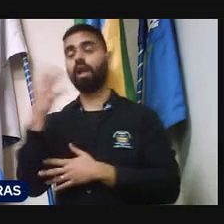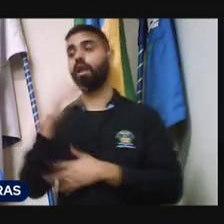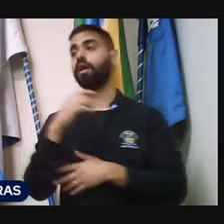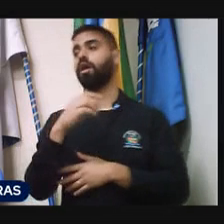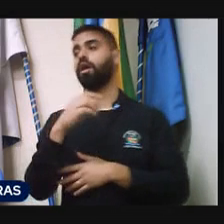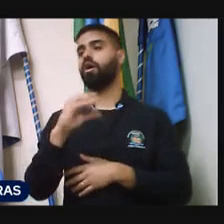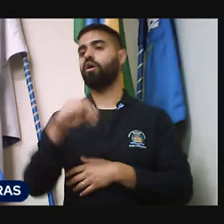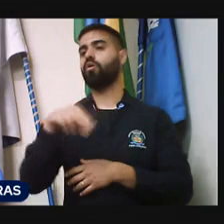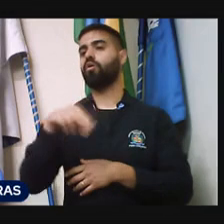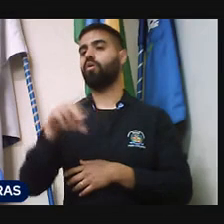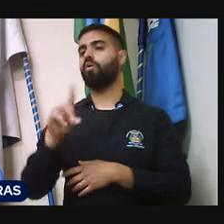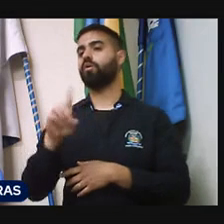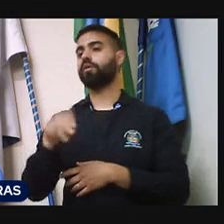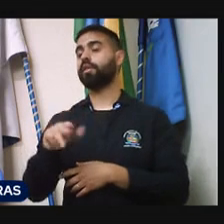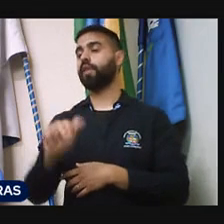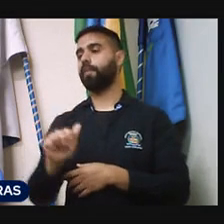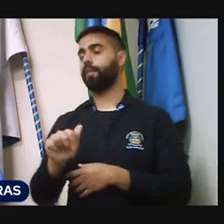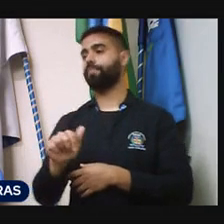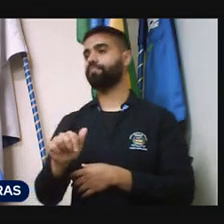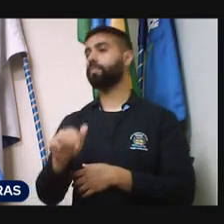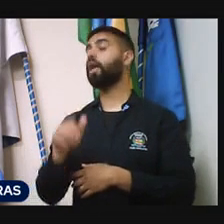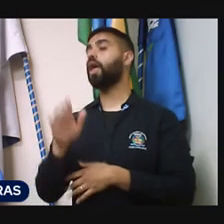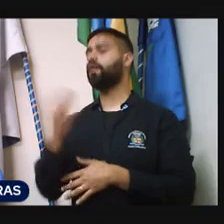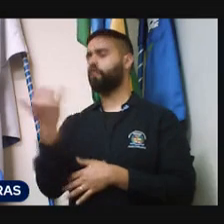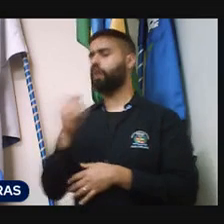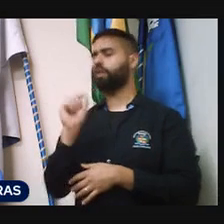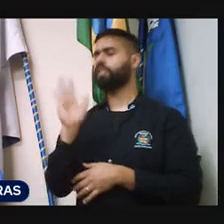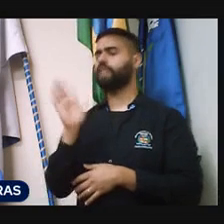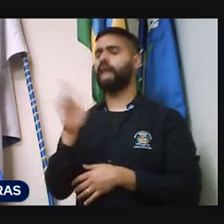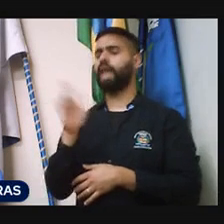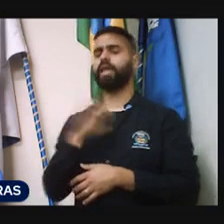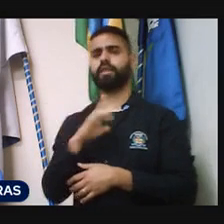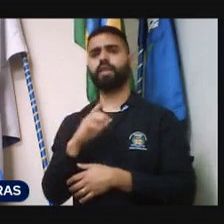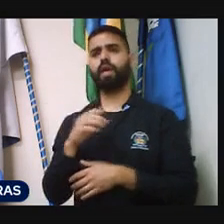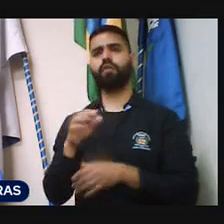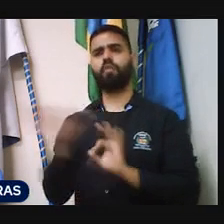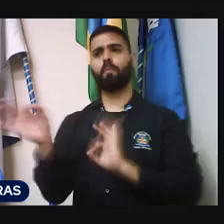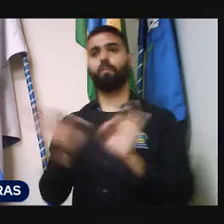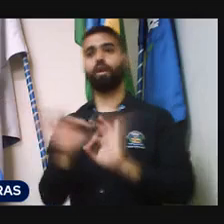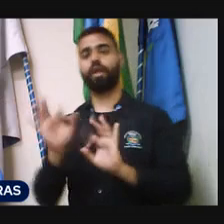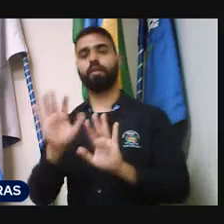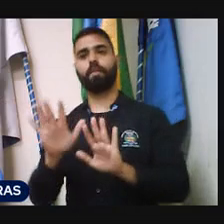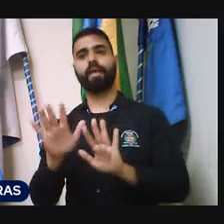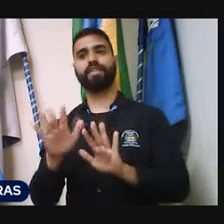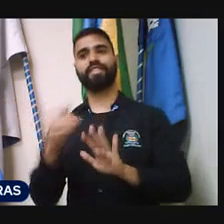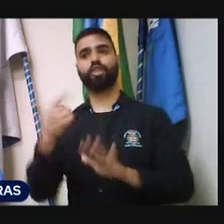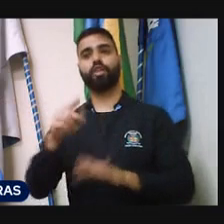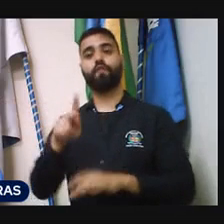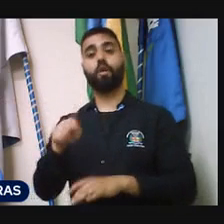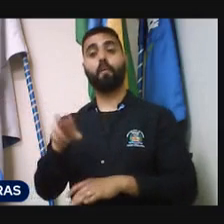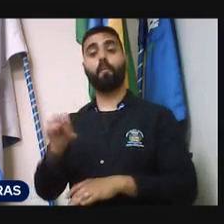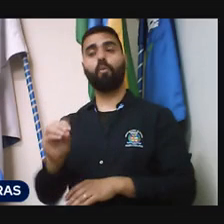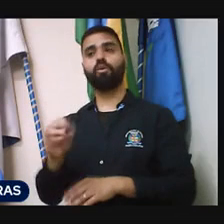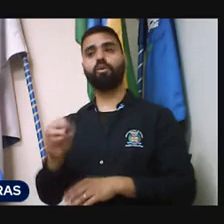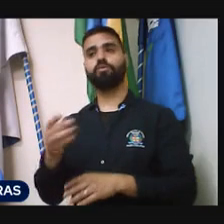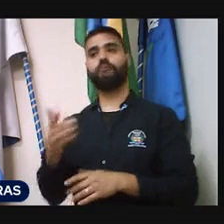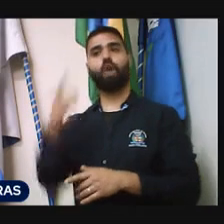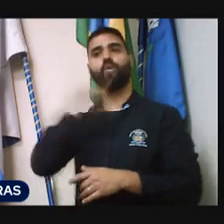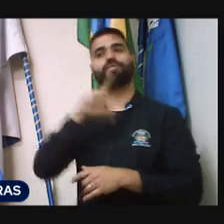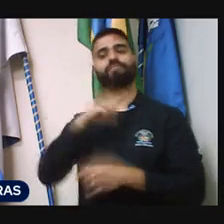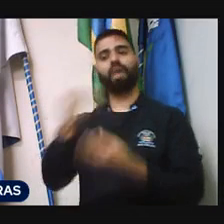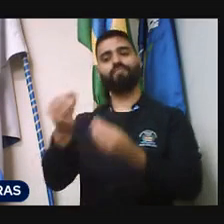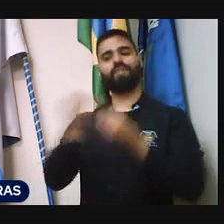dema nos foi informado que apesar de ter o plano Municipal de saneamento básico o mesmo não pontuou para arrecadação do ICMS